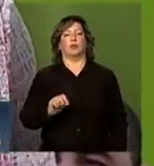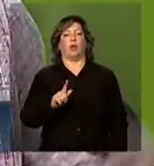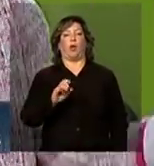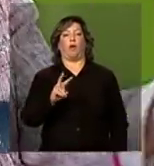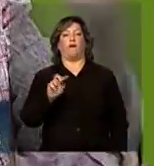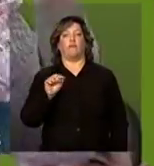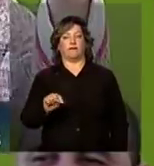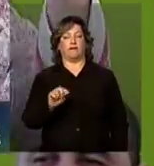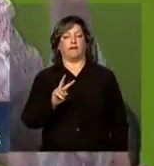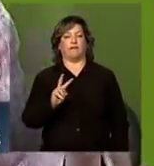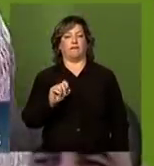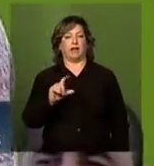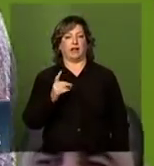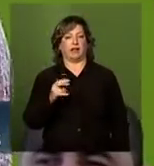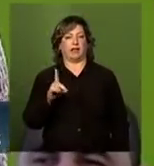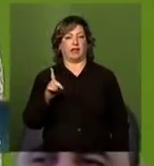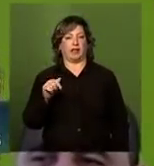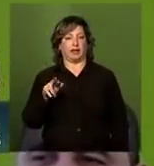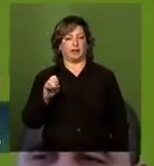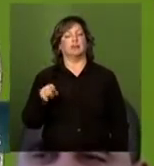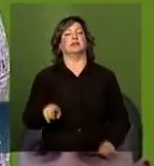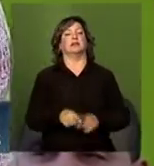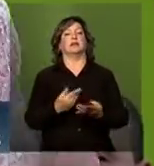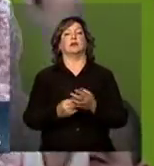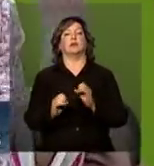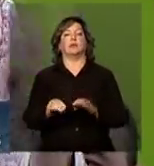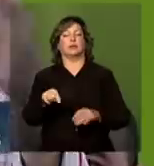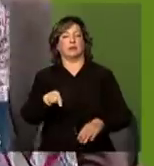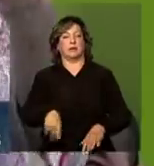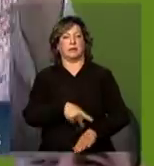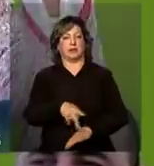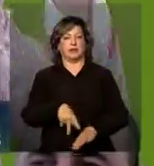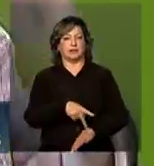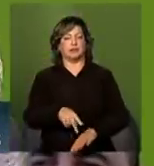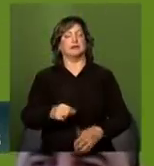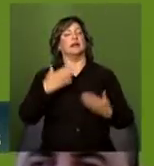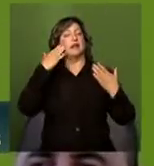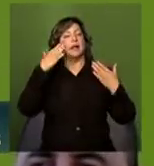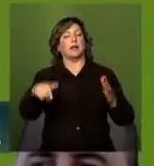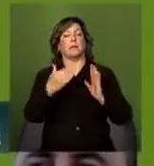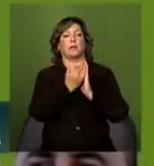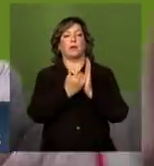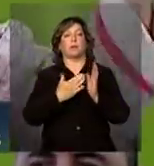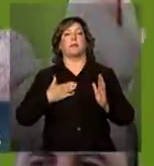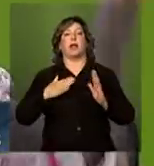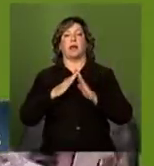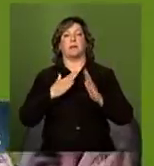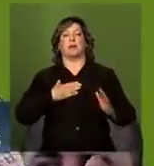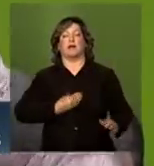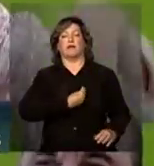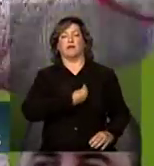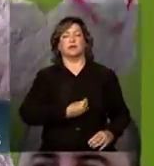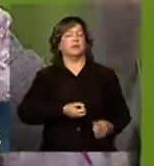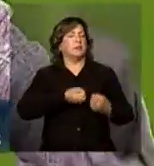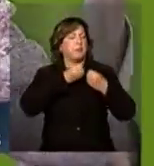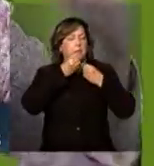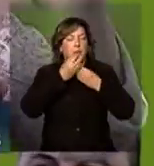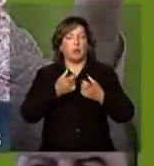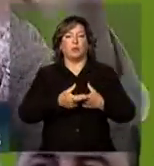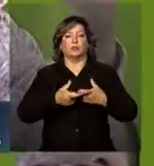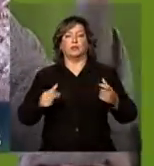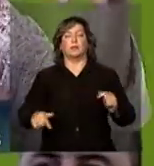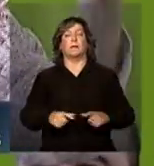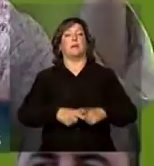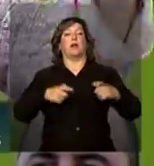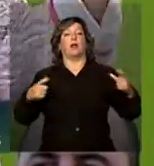Valadares e também pela educação desse país agradecer pelo programa Minha Casa Minha Vida que é um sucesso é o maior